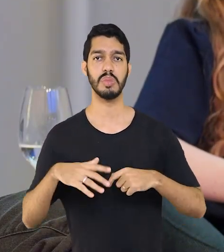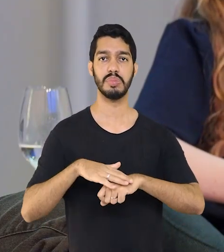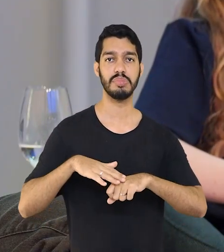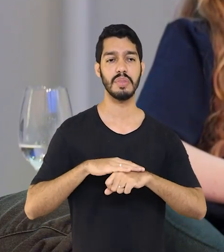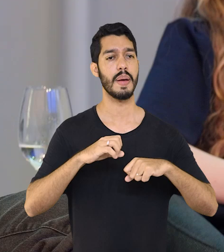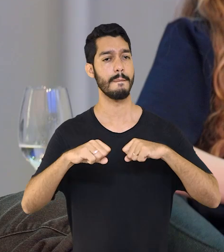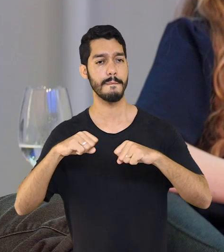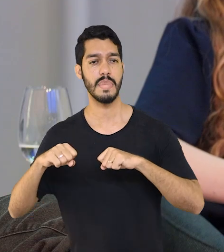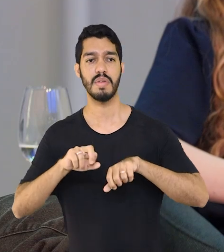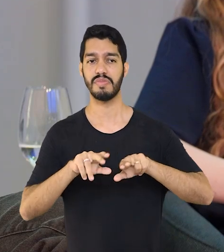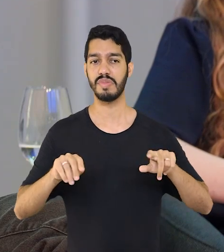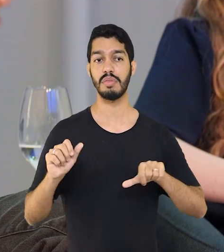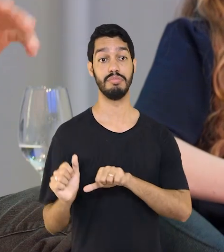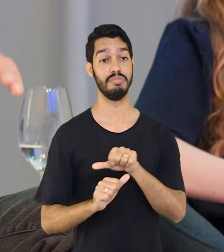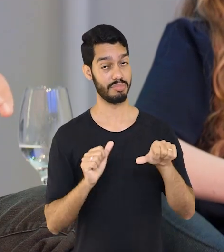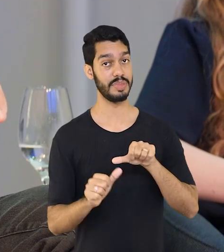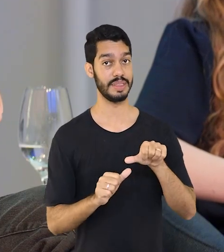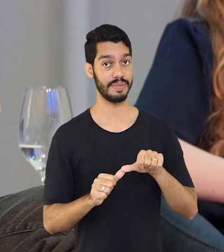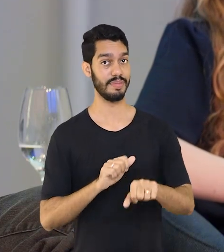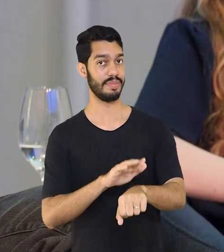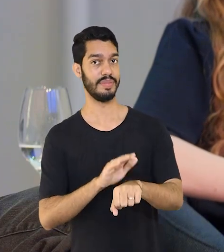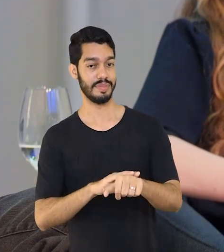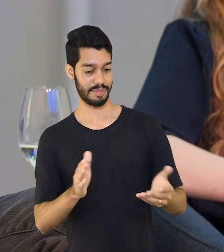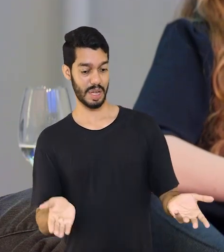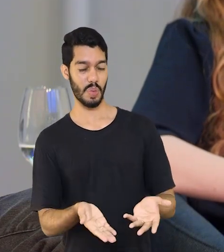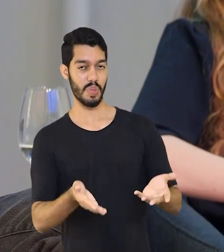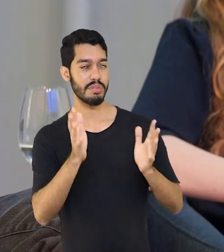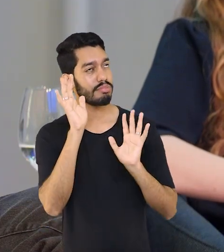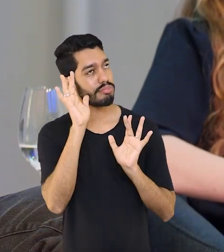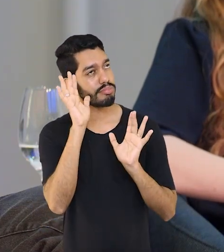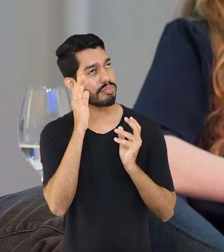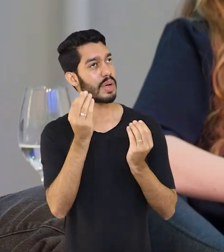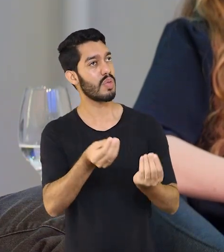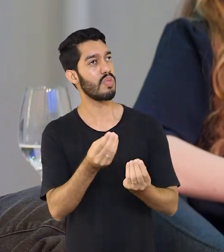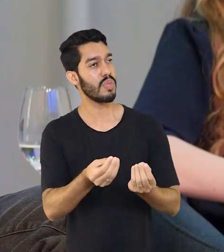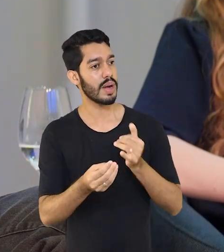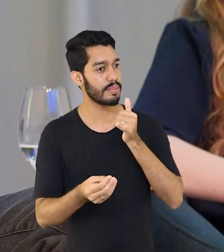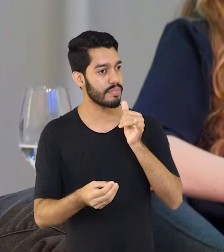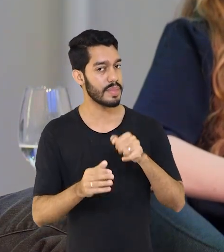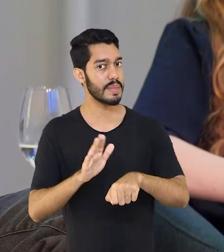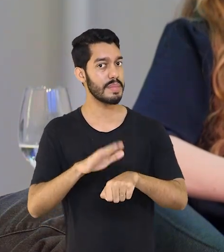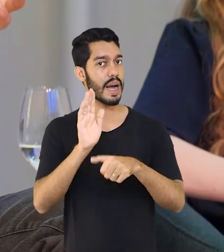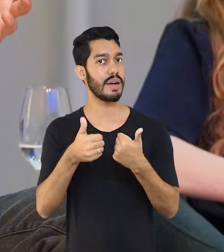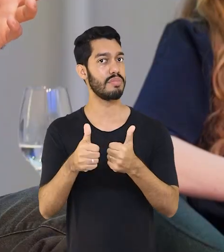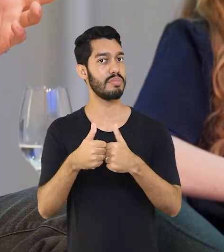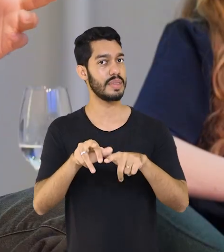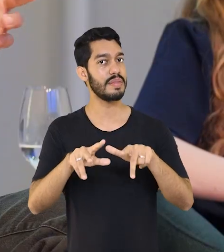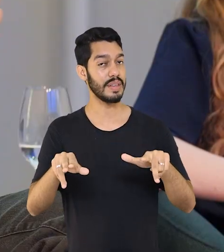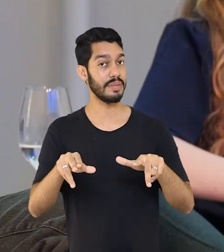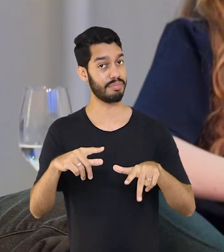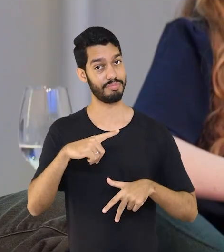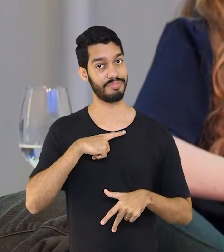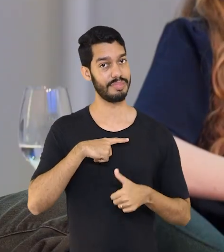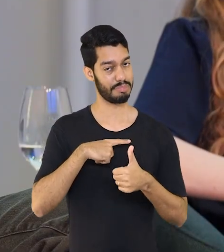discutir uma transformação e utilizar esse momento histórico para pensar em como eletrificar a frota de transporte